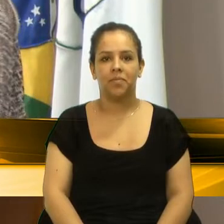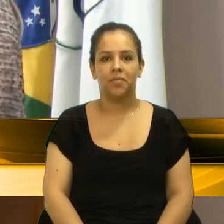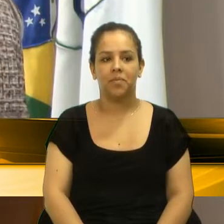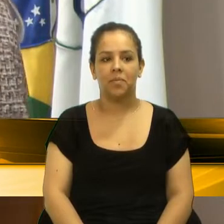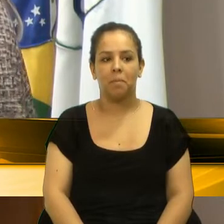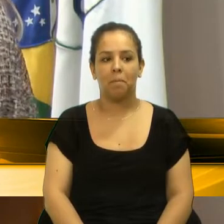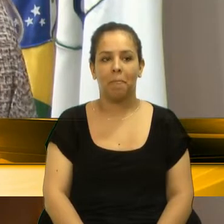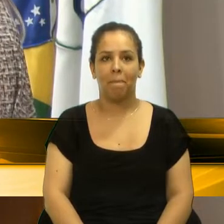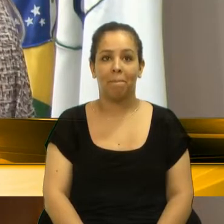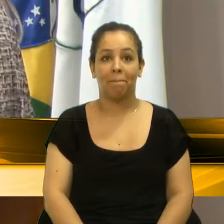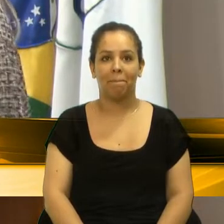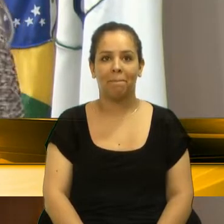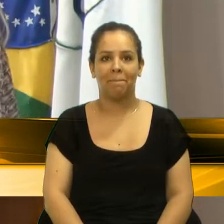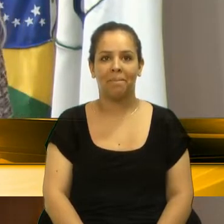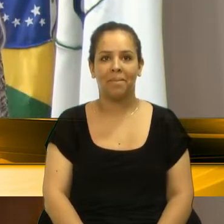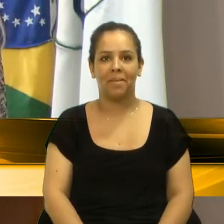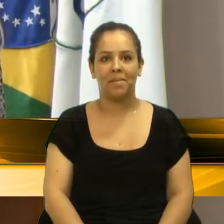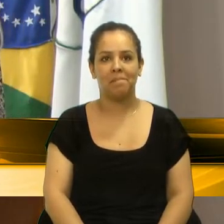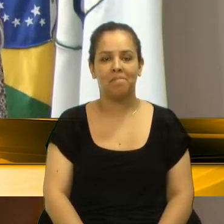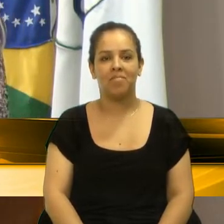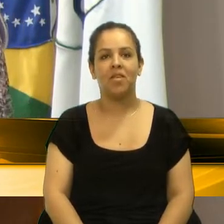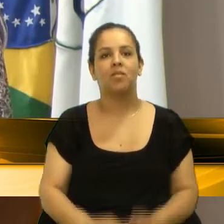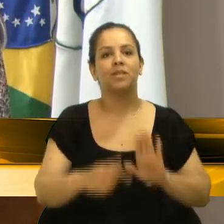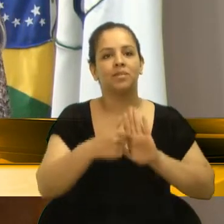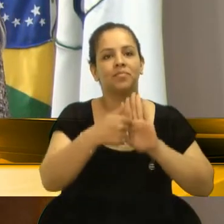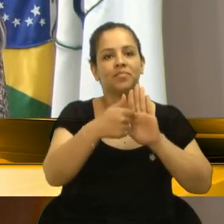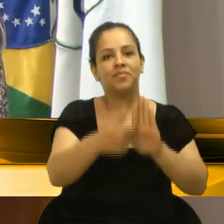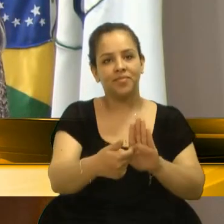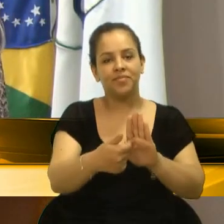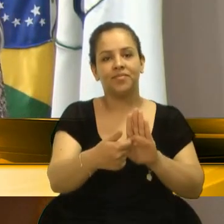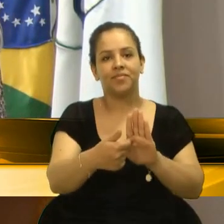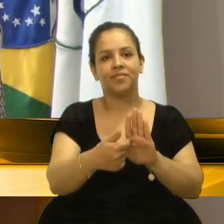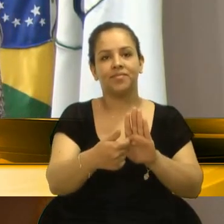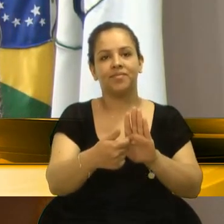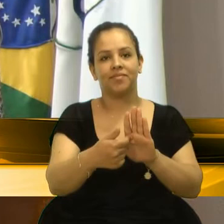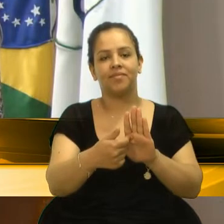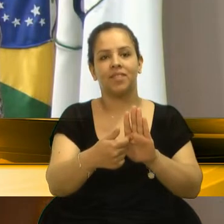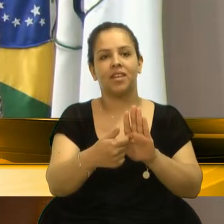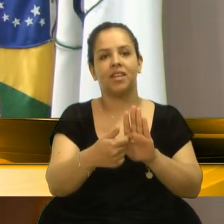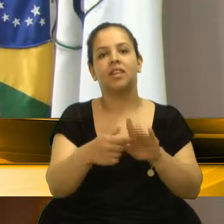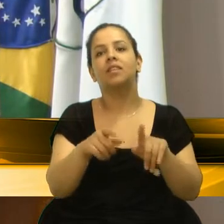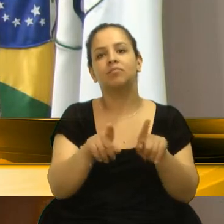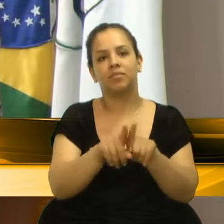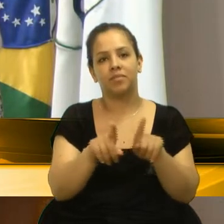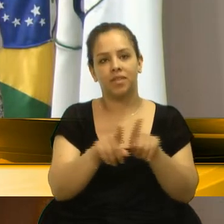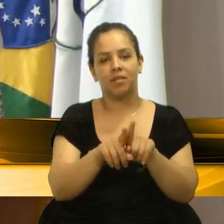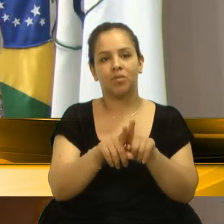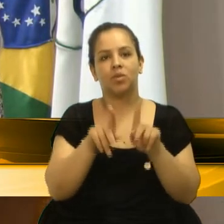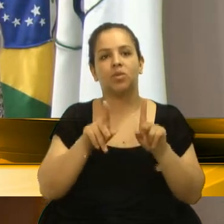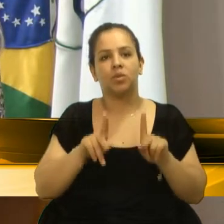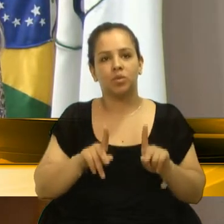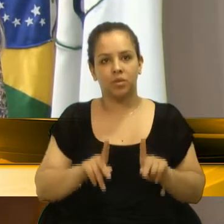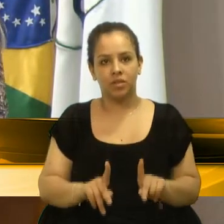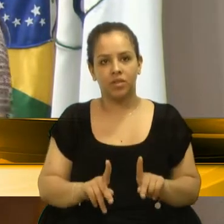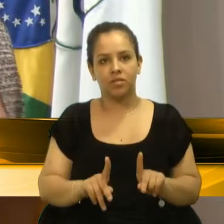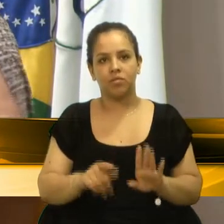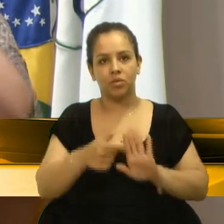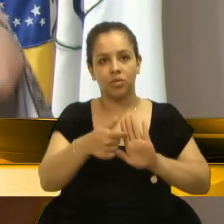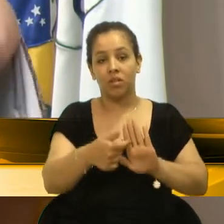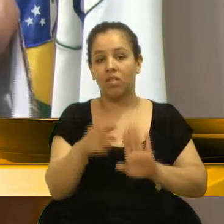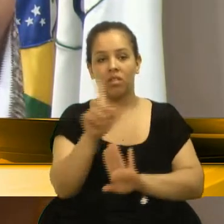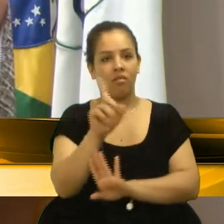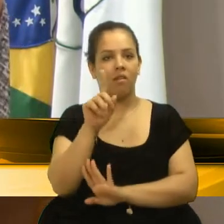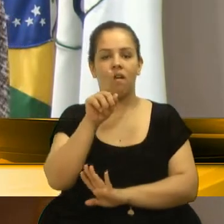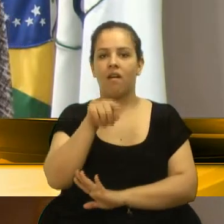Foi amplamente demonstrado que os fatos apresentados pelo denunciante não condiziam com a verdade.